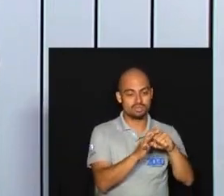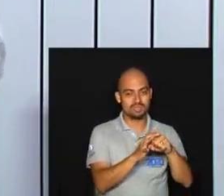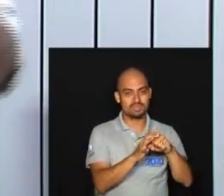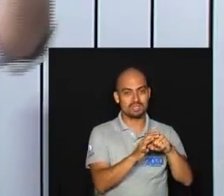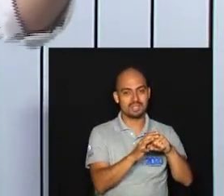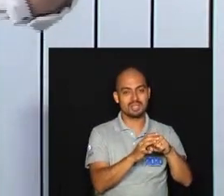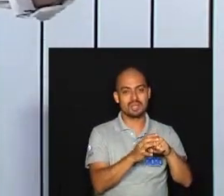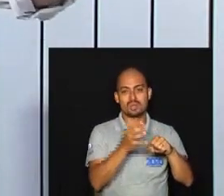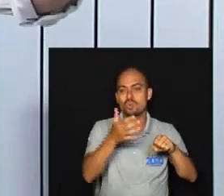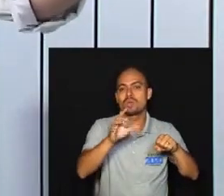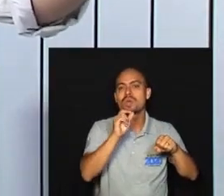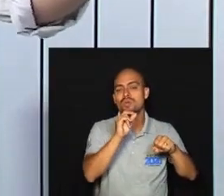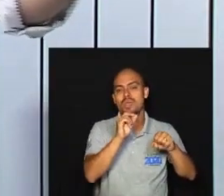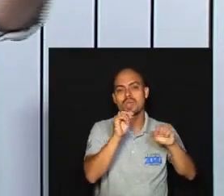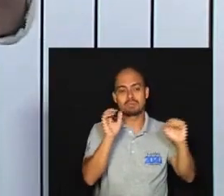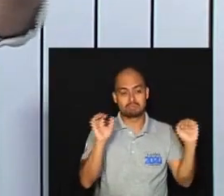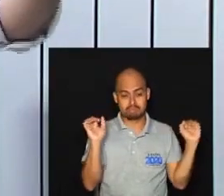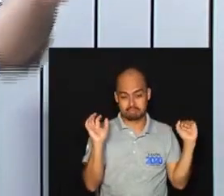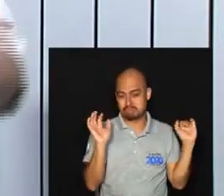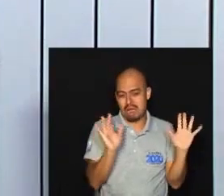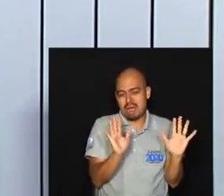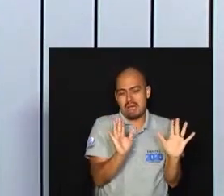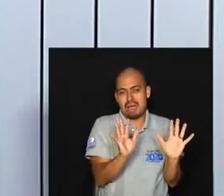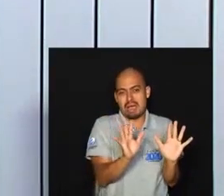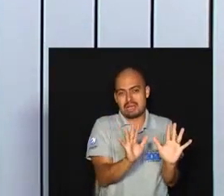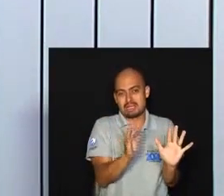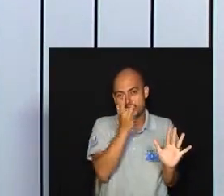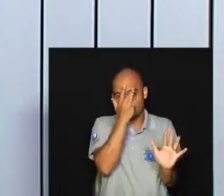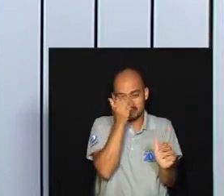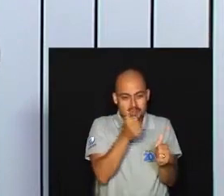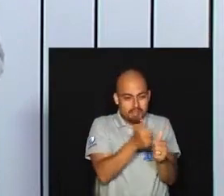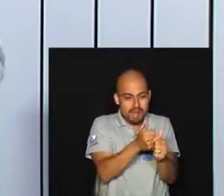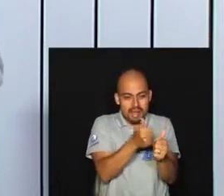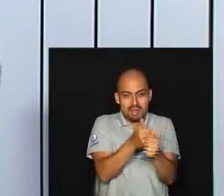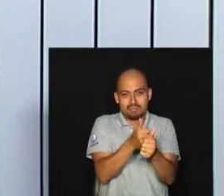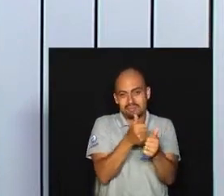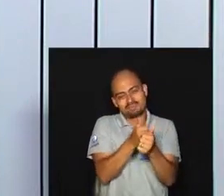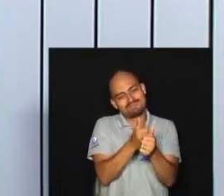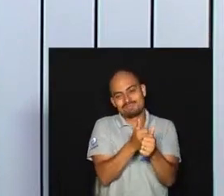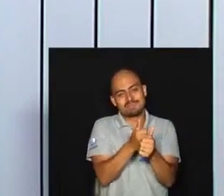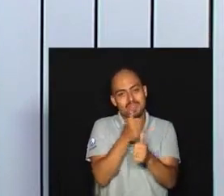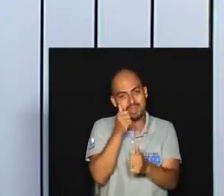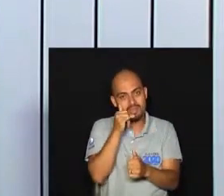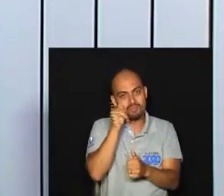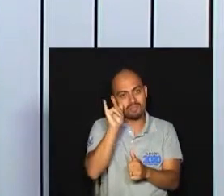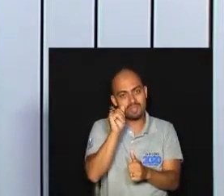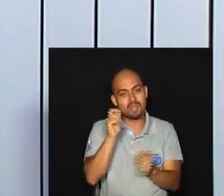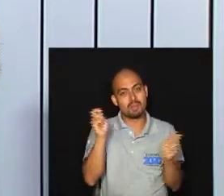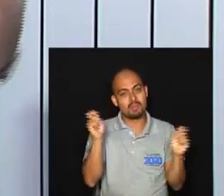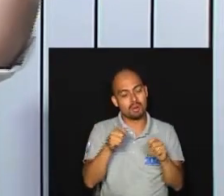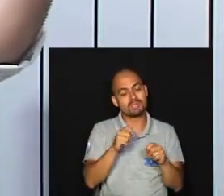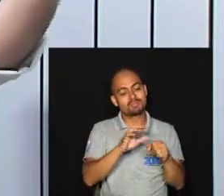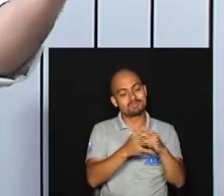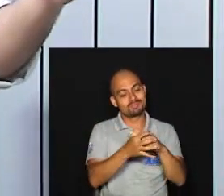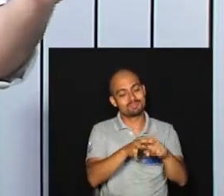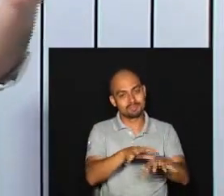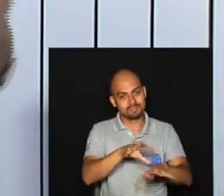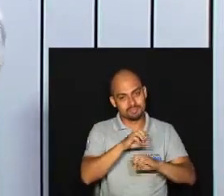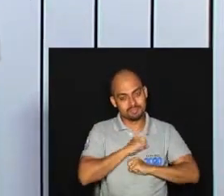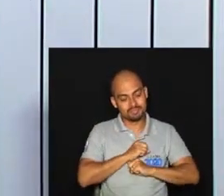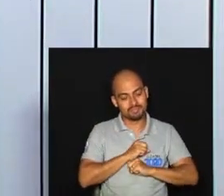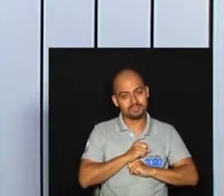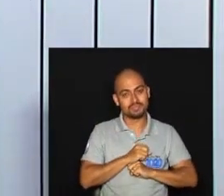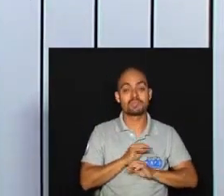de aglomeração, a gente viu a fila, pessoas próximas uma das outras, então isso pode acabar acontecendo, mas para poder